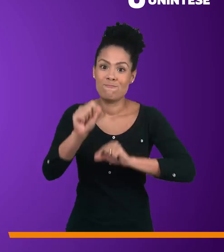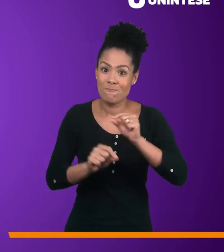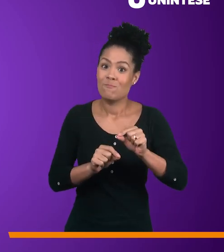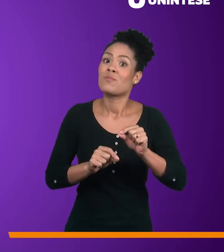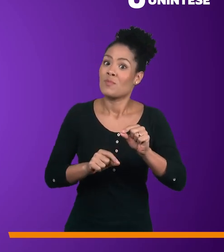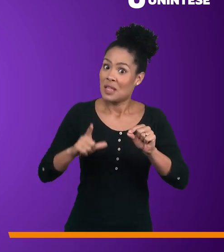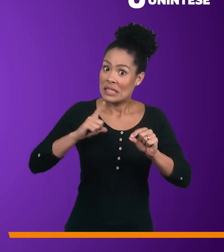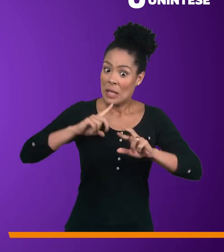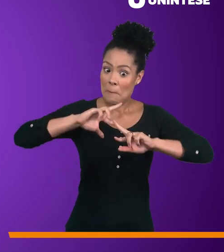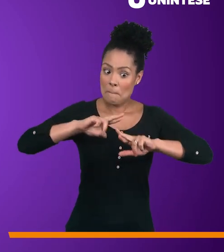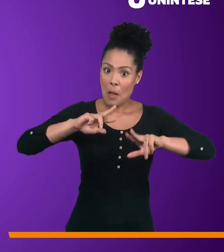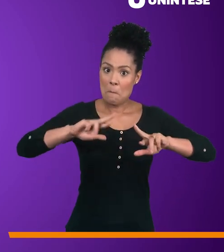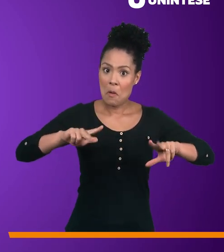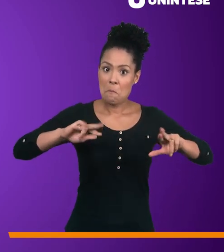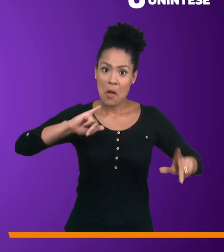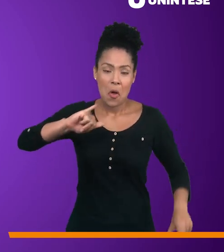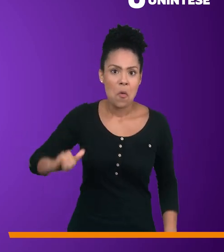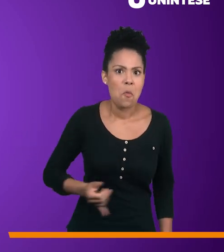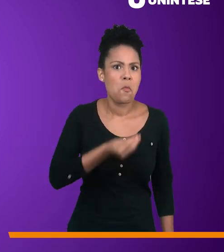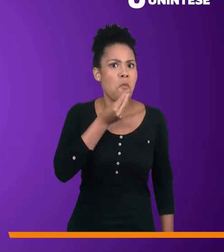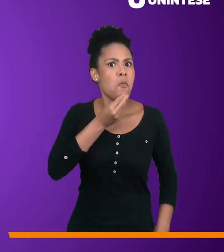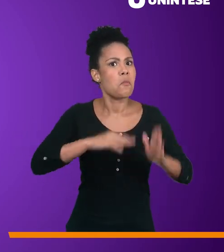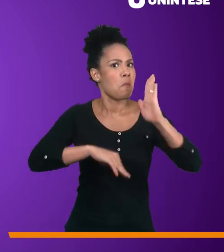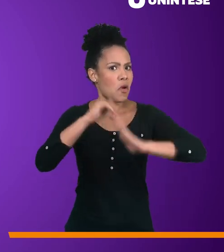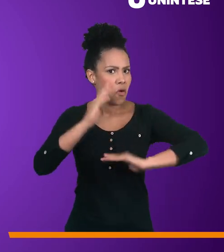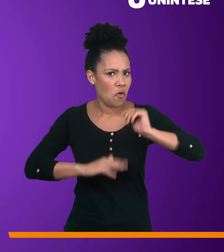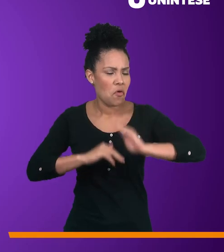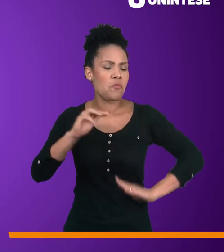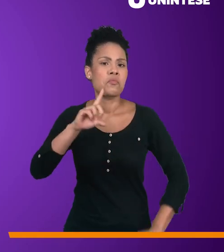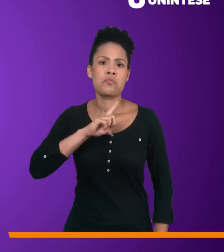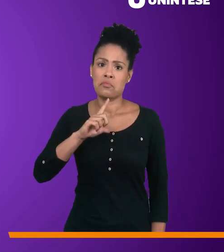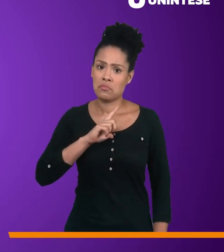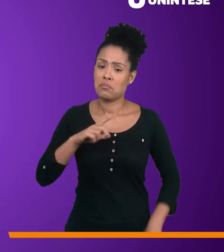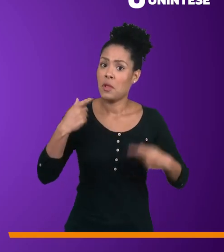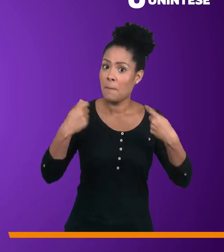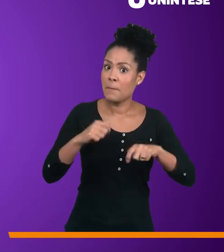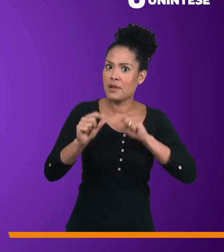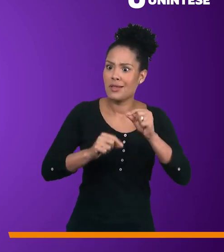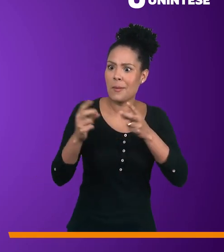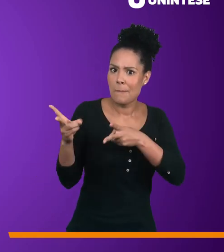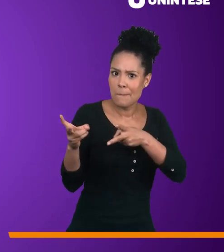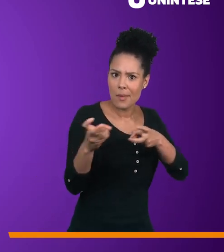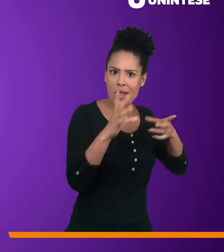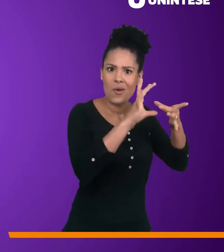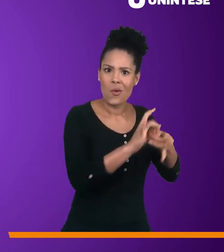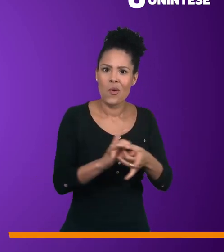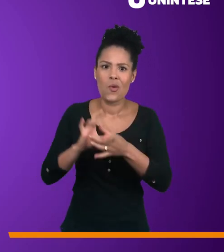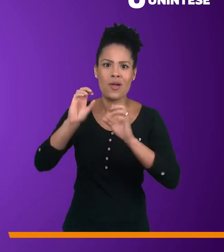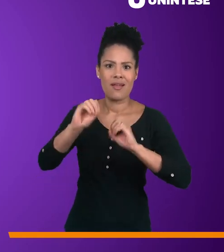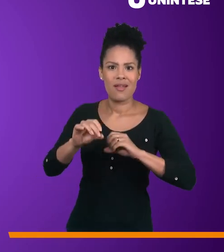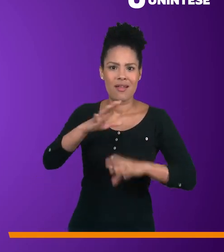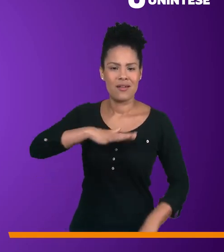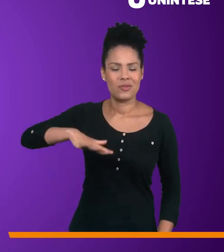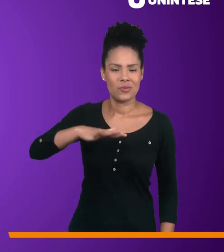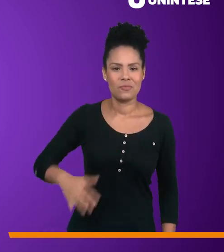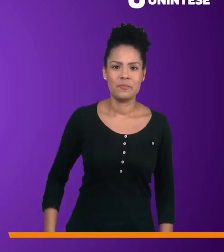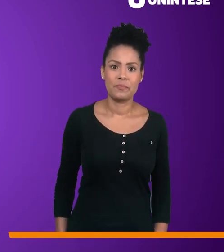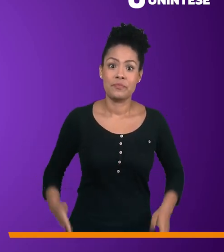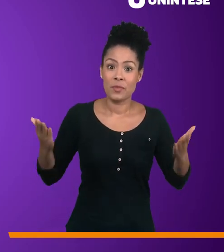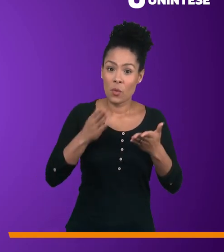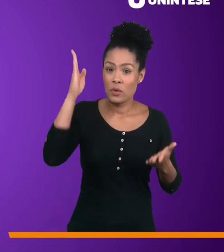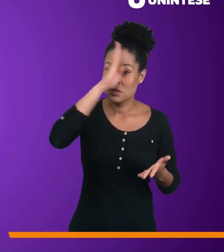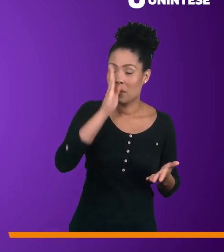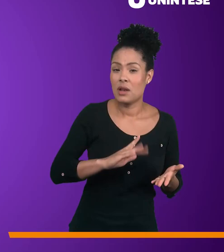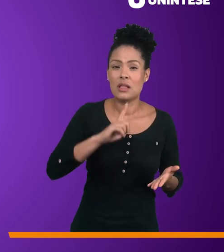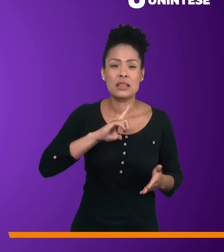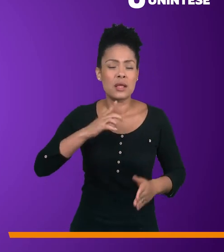de empregabilidade e chances profissionais. Basta analisar o contexto da educação no Brasil. Atualmente, o país tem cerca